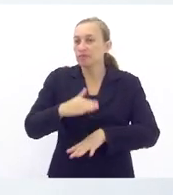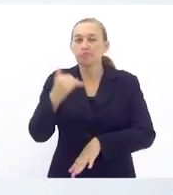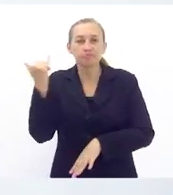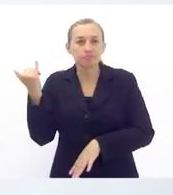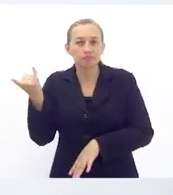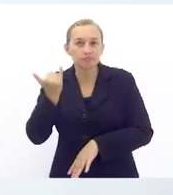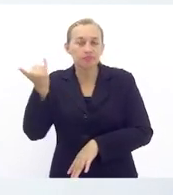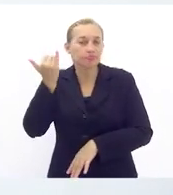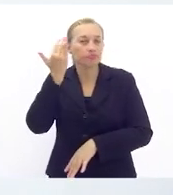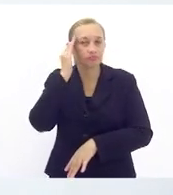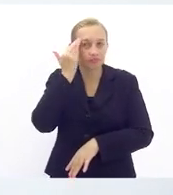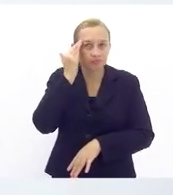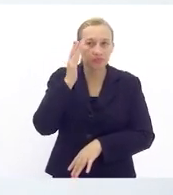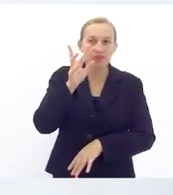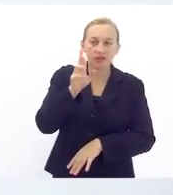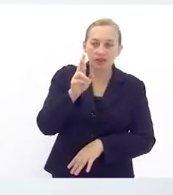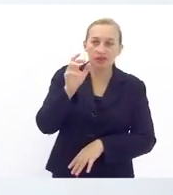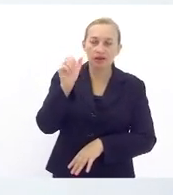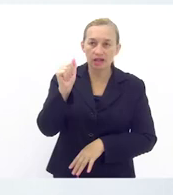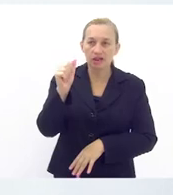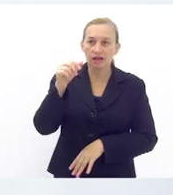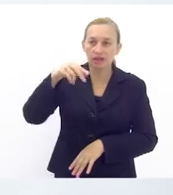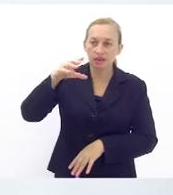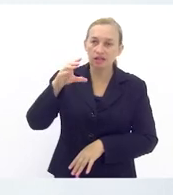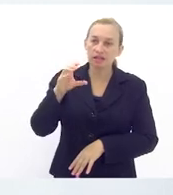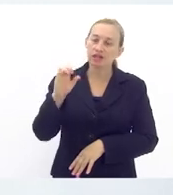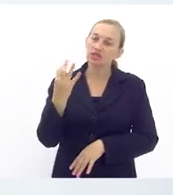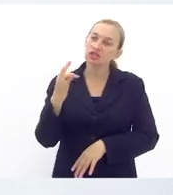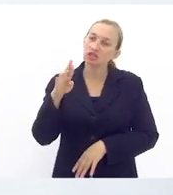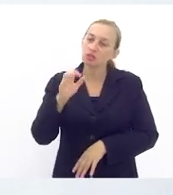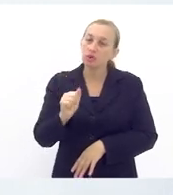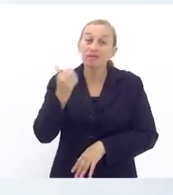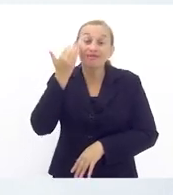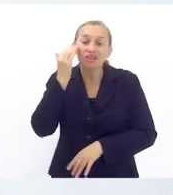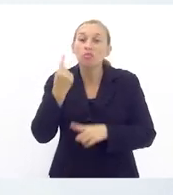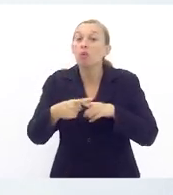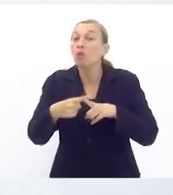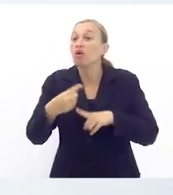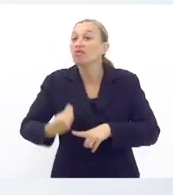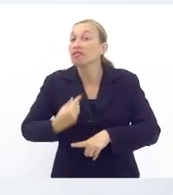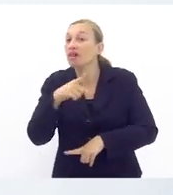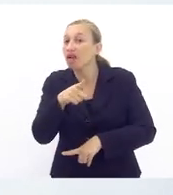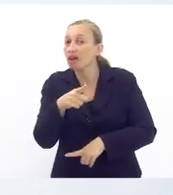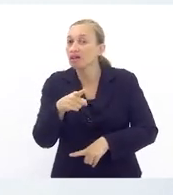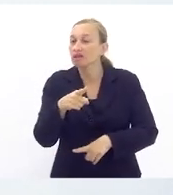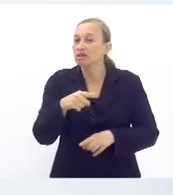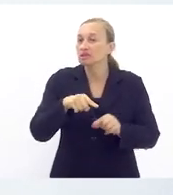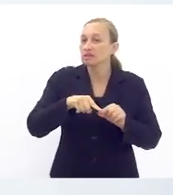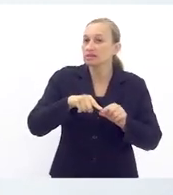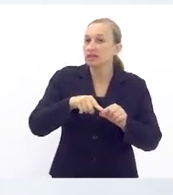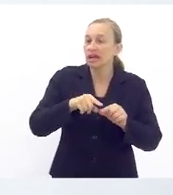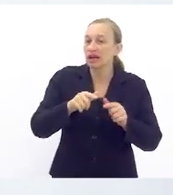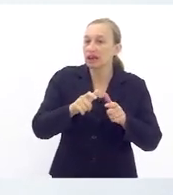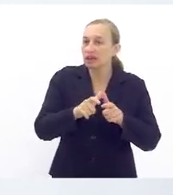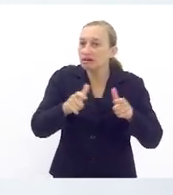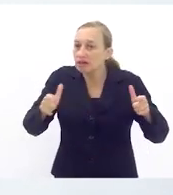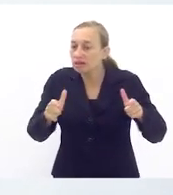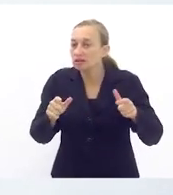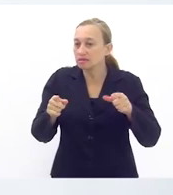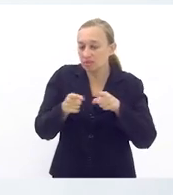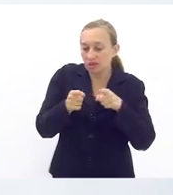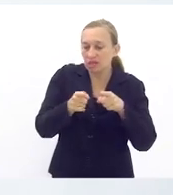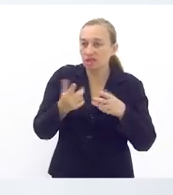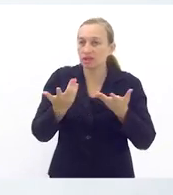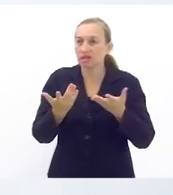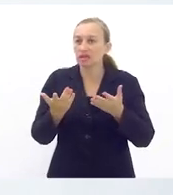constatar uma rachadura uma trinca entender porque que ela tá lá para a gente saber se ela vai avançar se ela não vai avançar e para na época do projeto